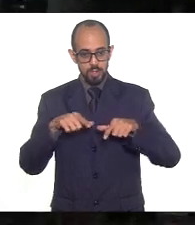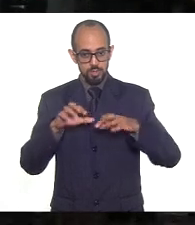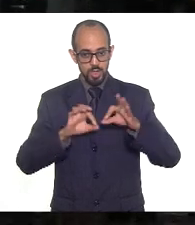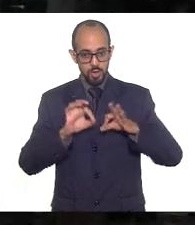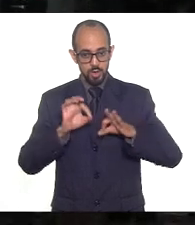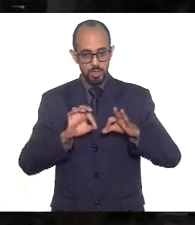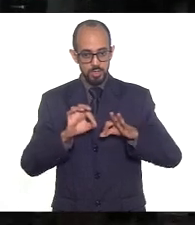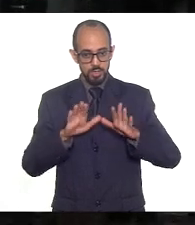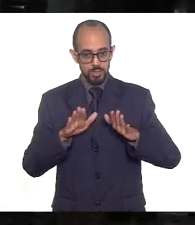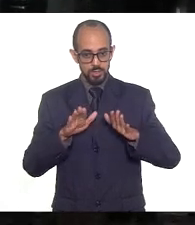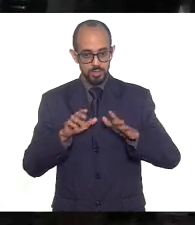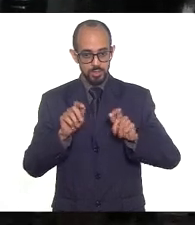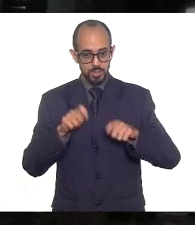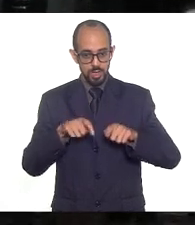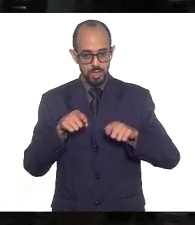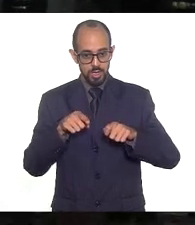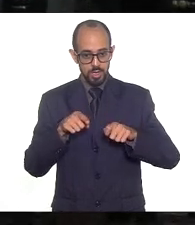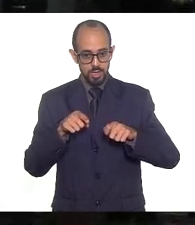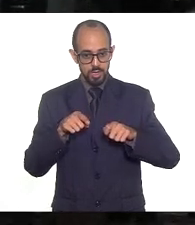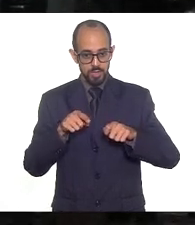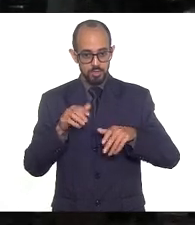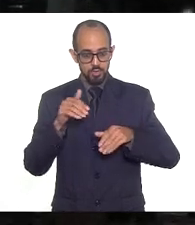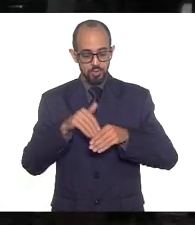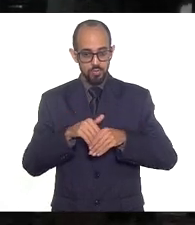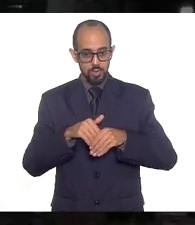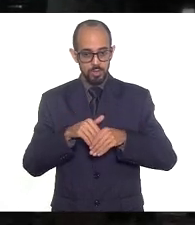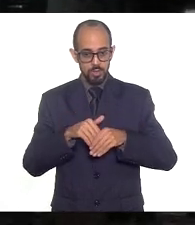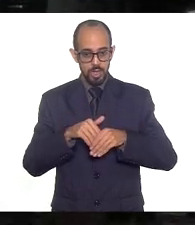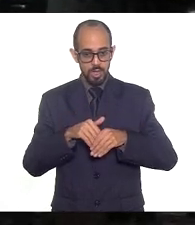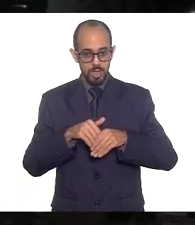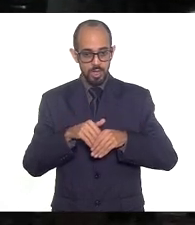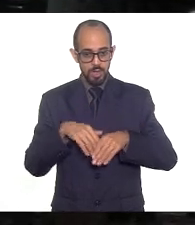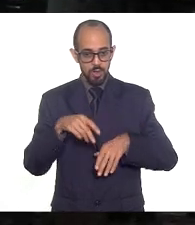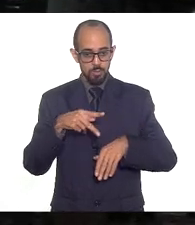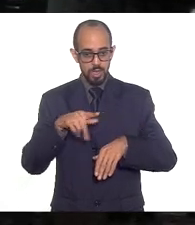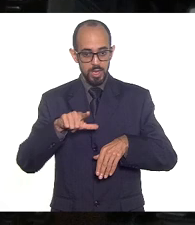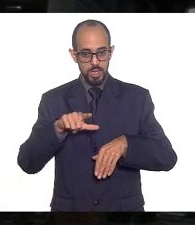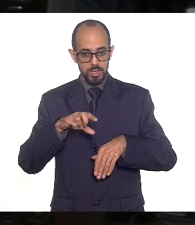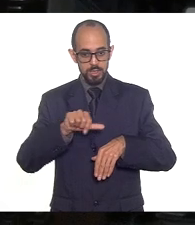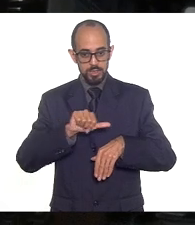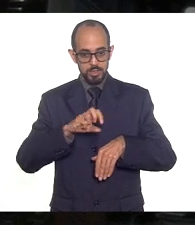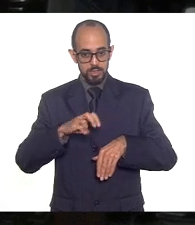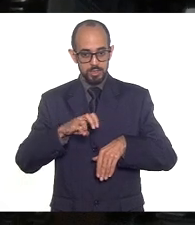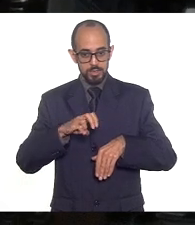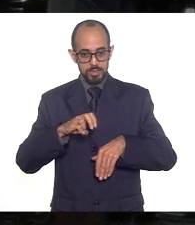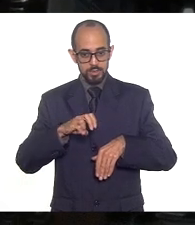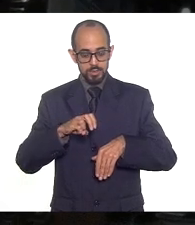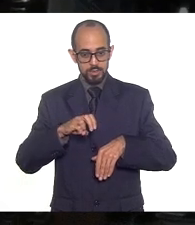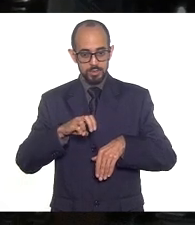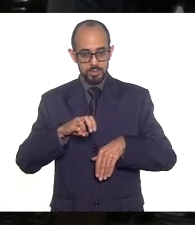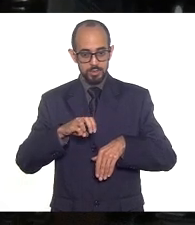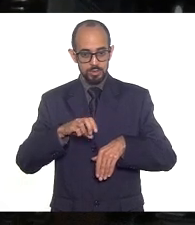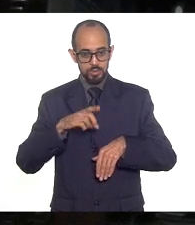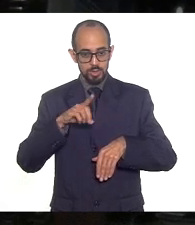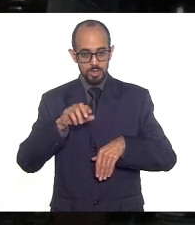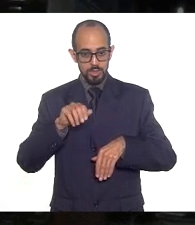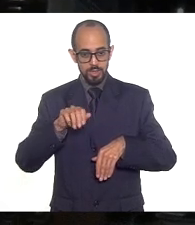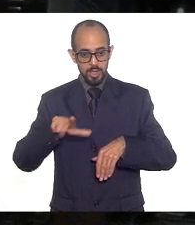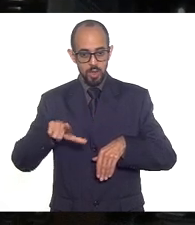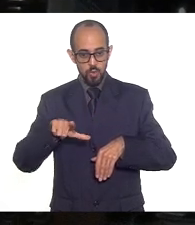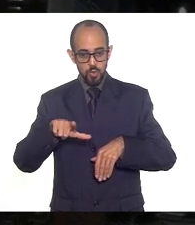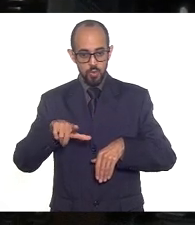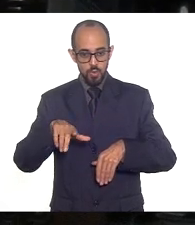trabalho da ordem nós vamos votar os pareceres a projeto de lei 1597 19 de autoria Deputado danniel librelon